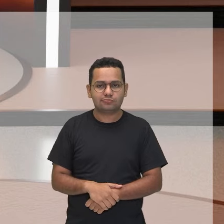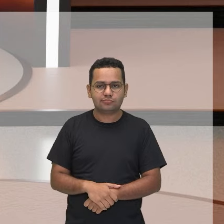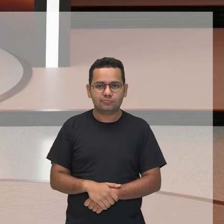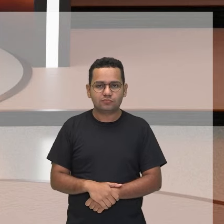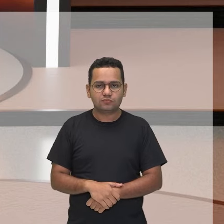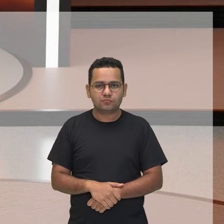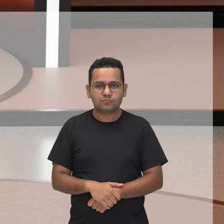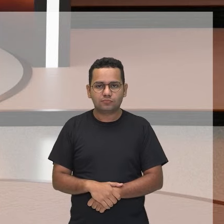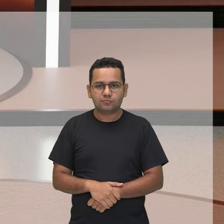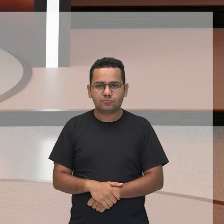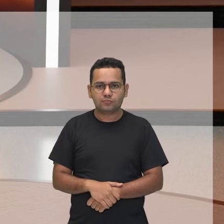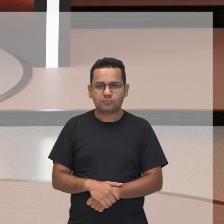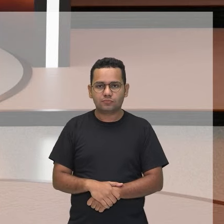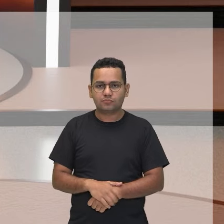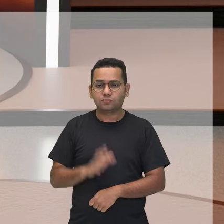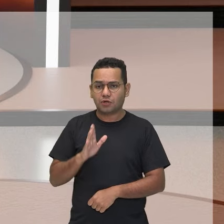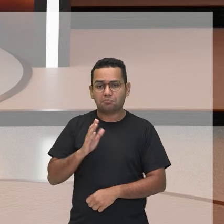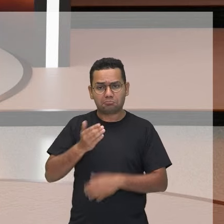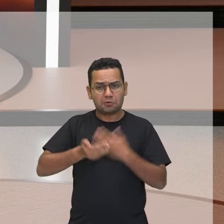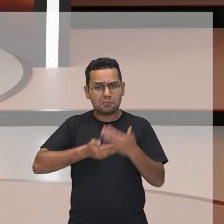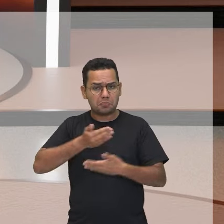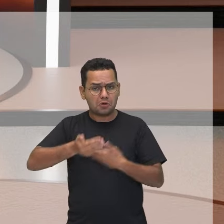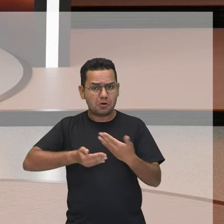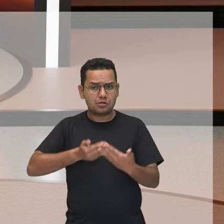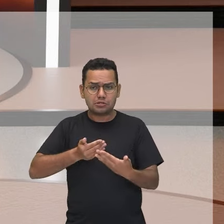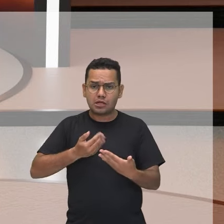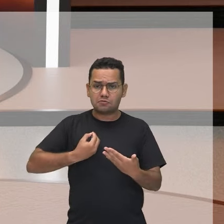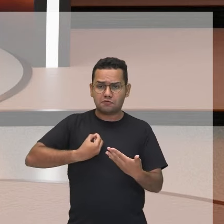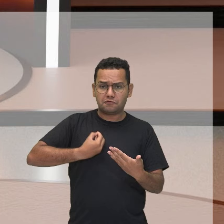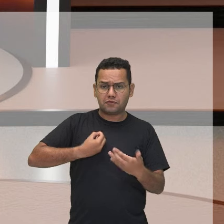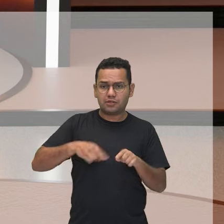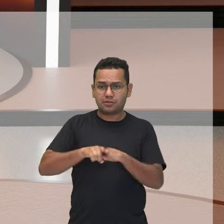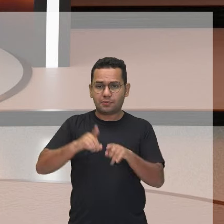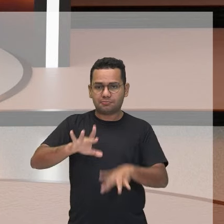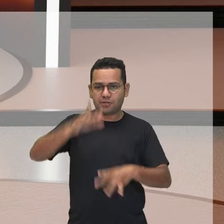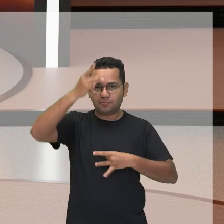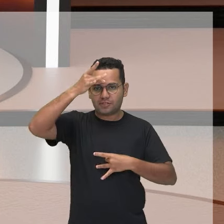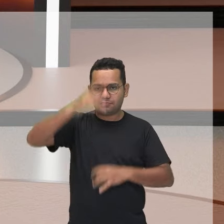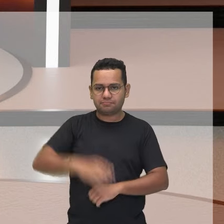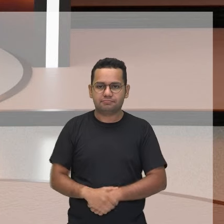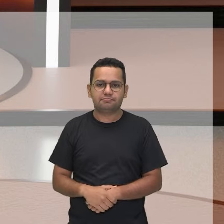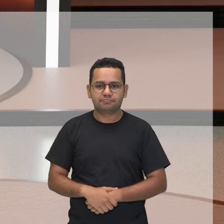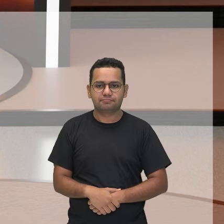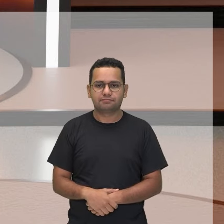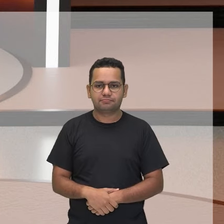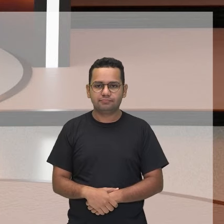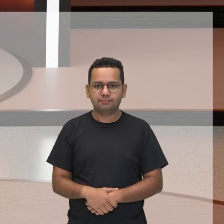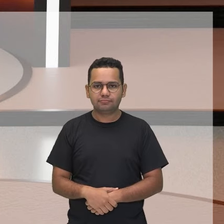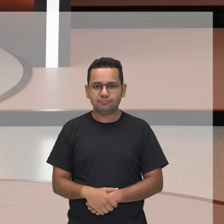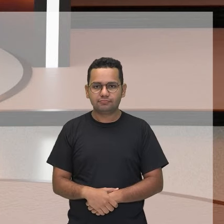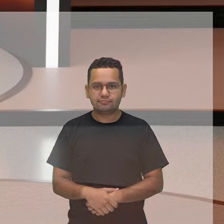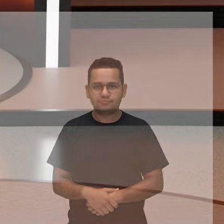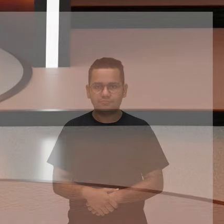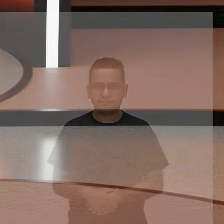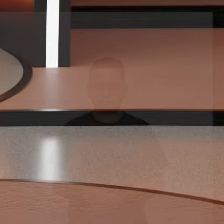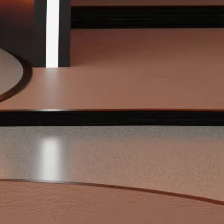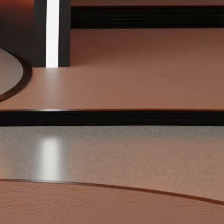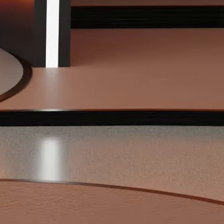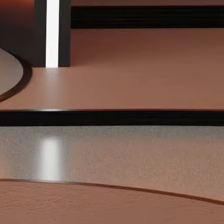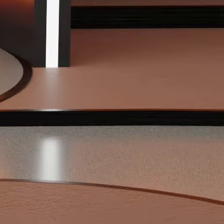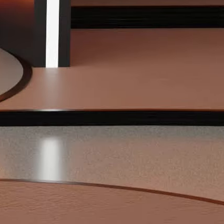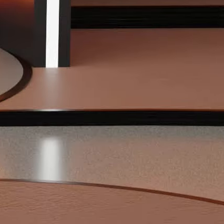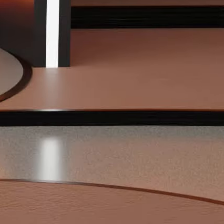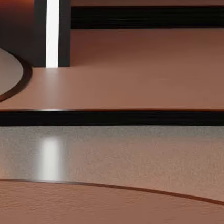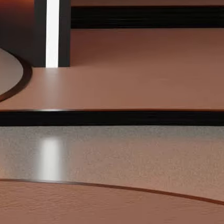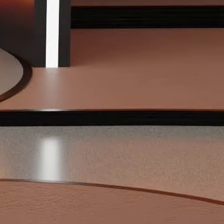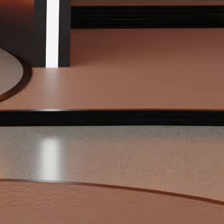nosso processo de existência e, consequentemente, do nosso processo também de filosofar. Tá bom, então, pessoal?